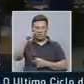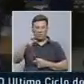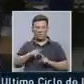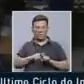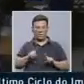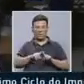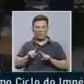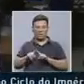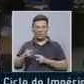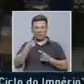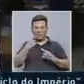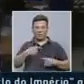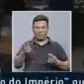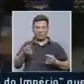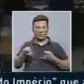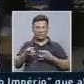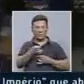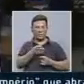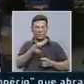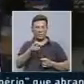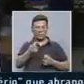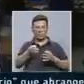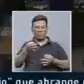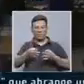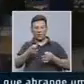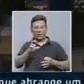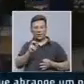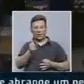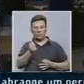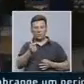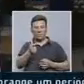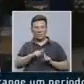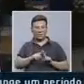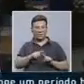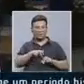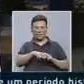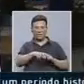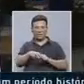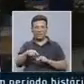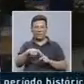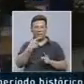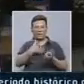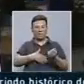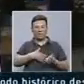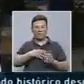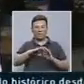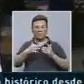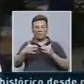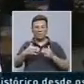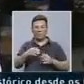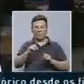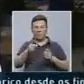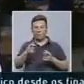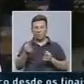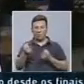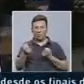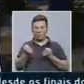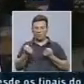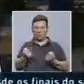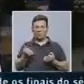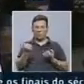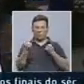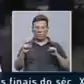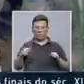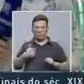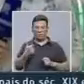diversas demonstrações e competições de robôs nas mais variadas modalidades, como a dança, futebol ou a condução